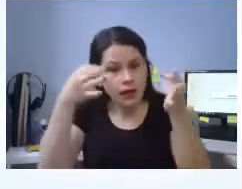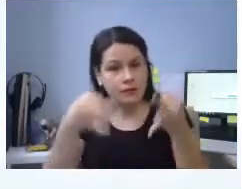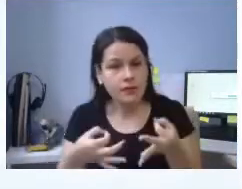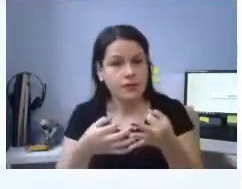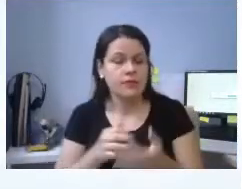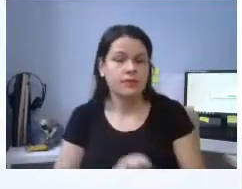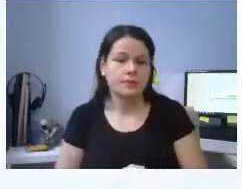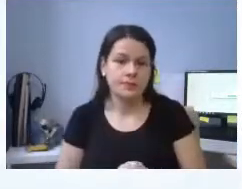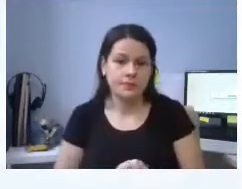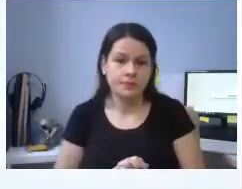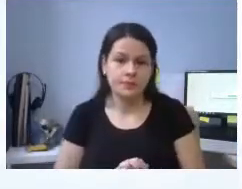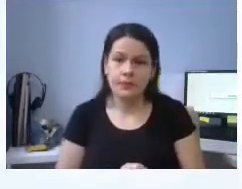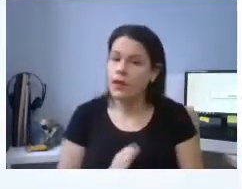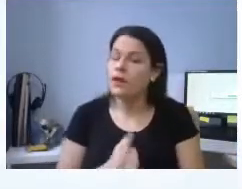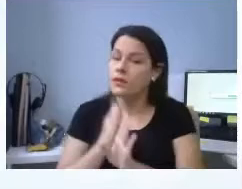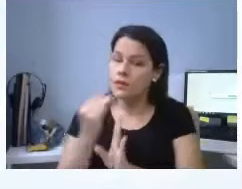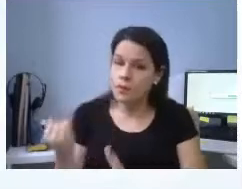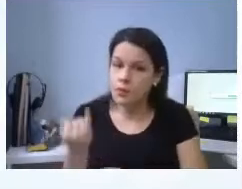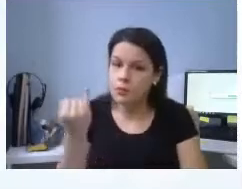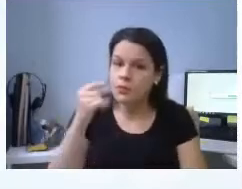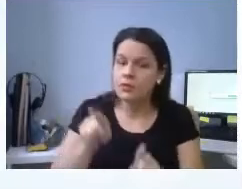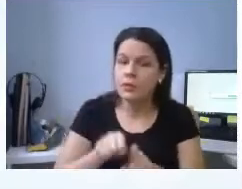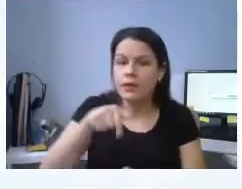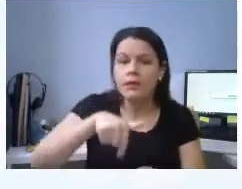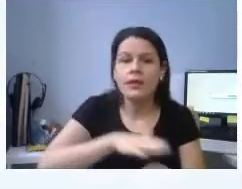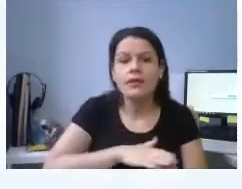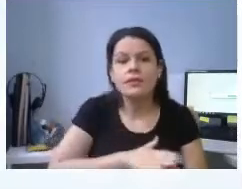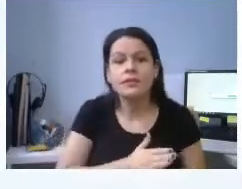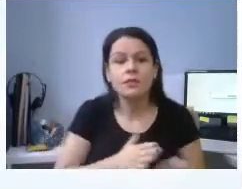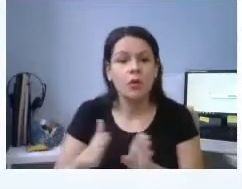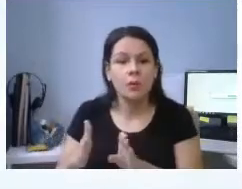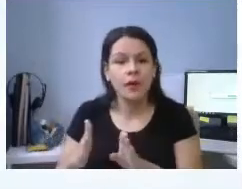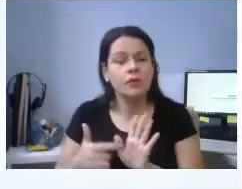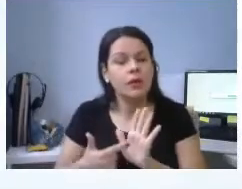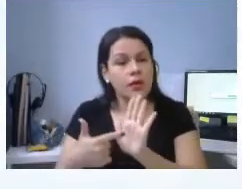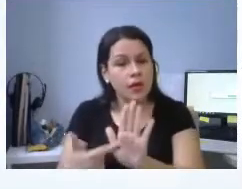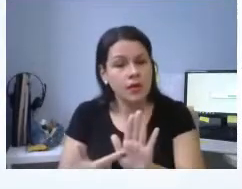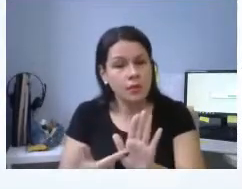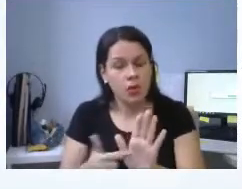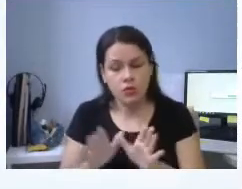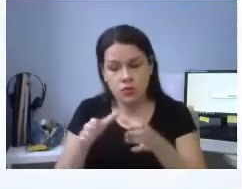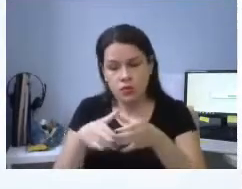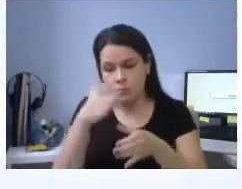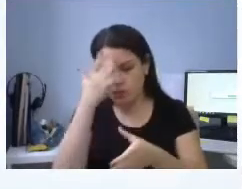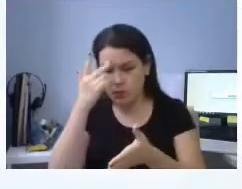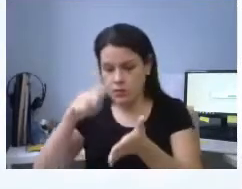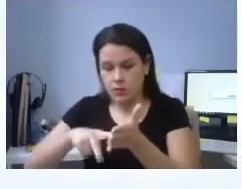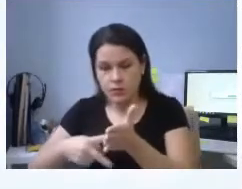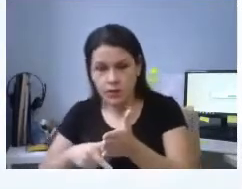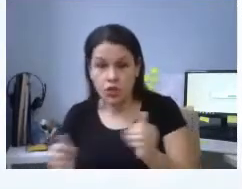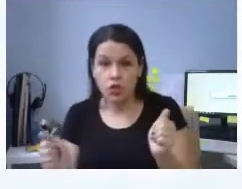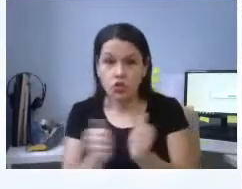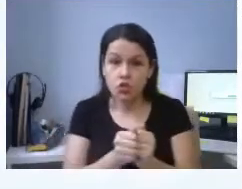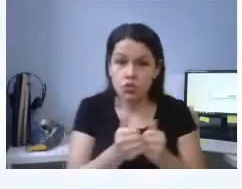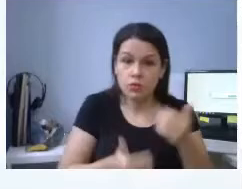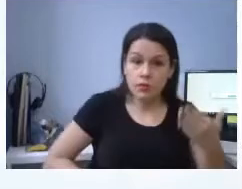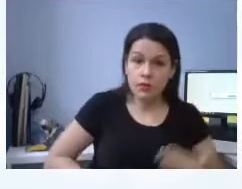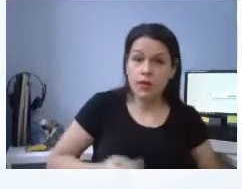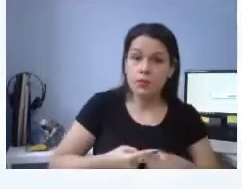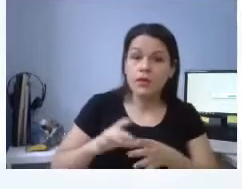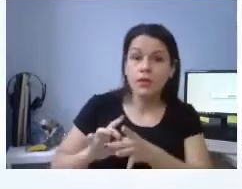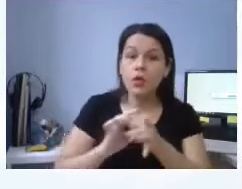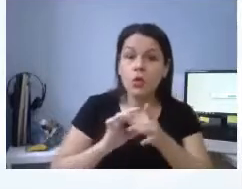Então, é muito importante, nesse momento, que se ombreie o trabalhador com o sindicato para buscar melhores condições.